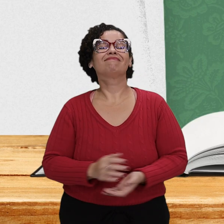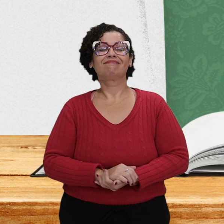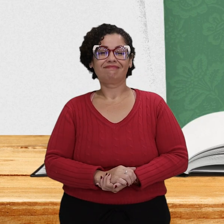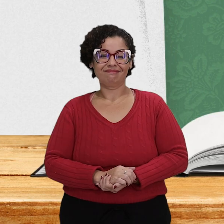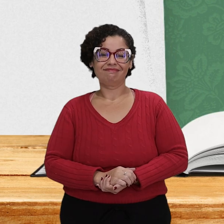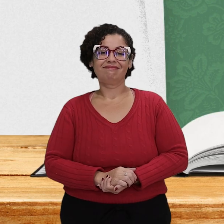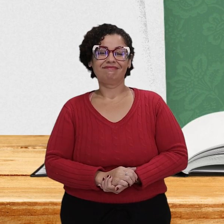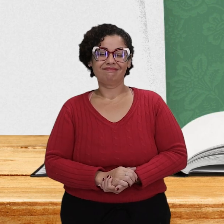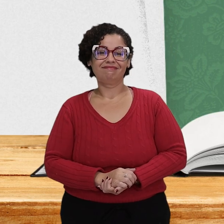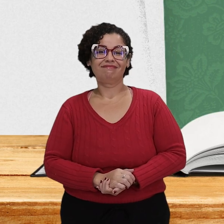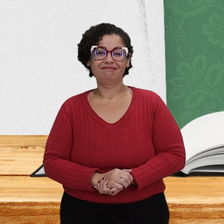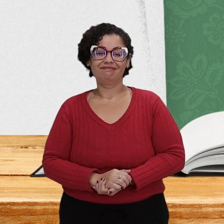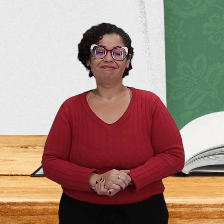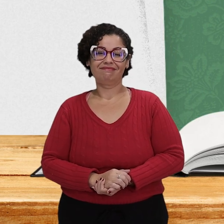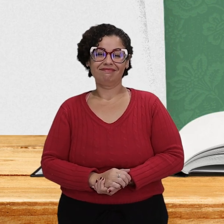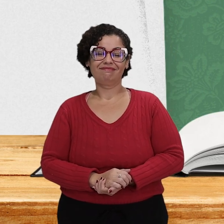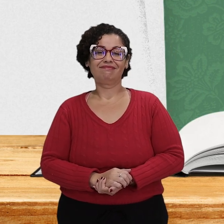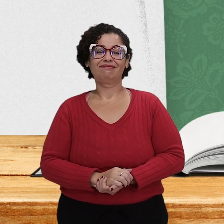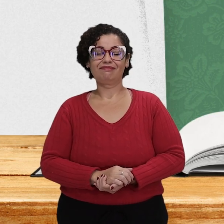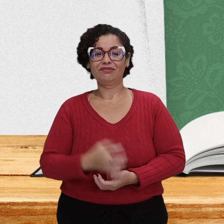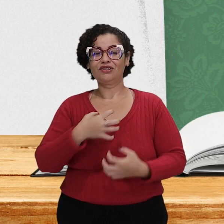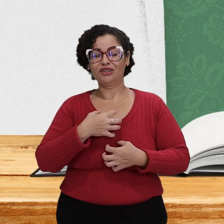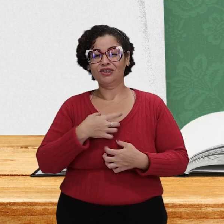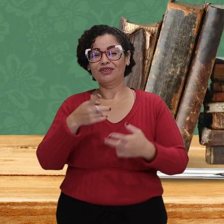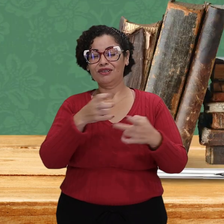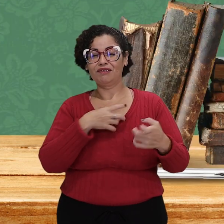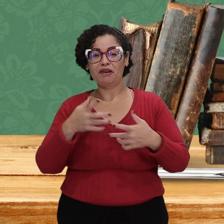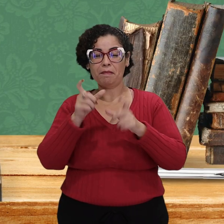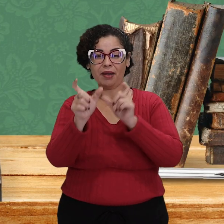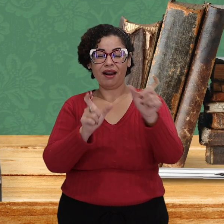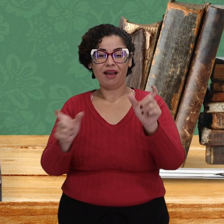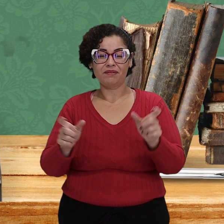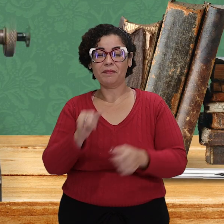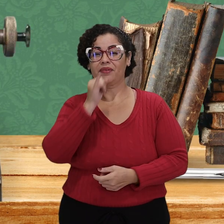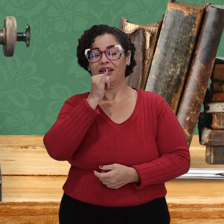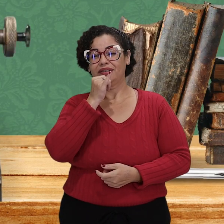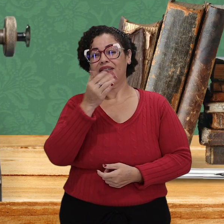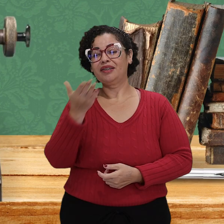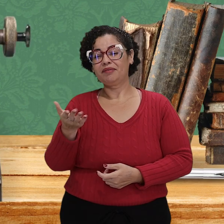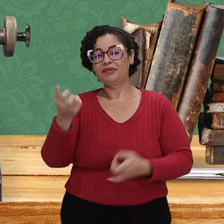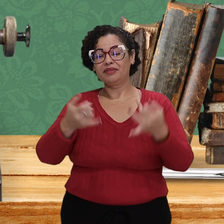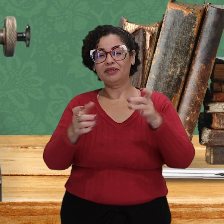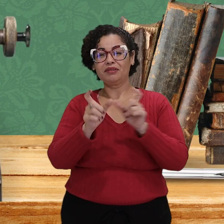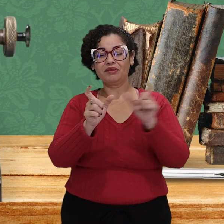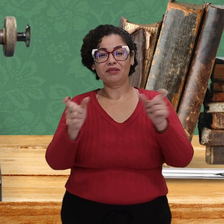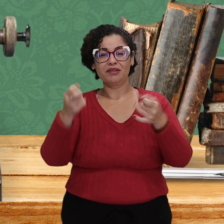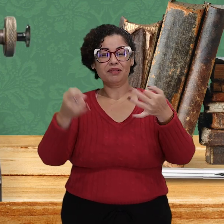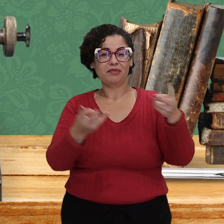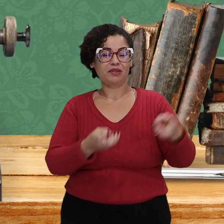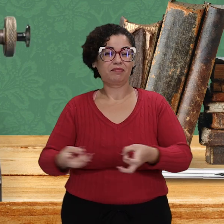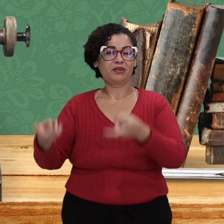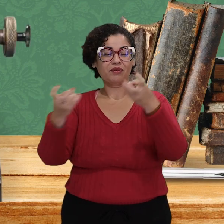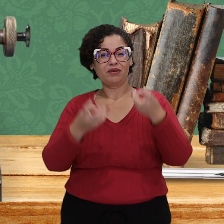seja, visão e paladar. Veja os seguintes exemplos para